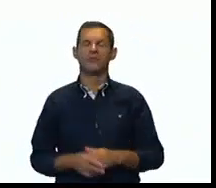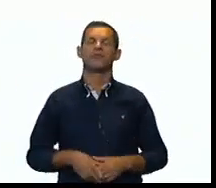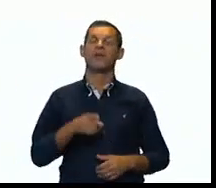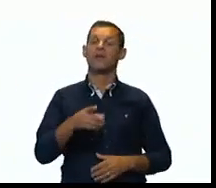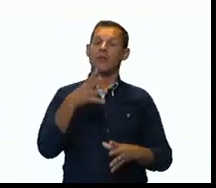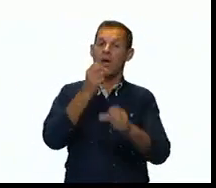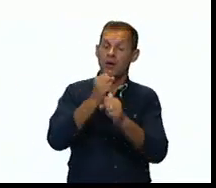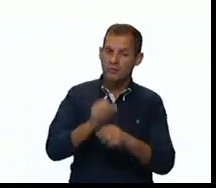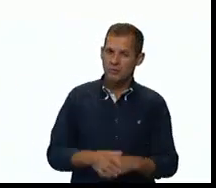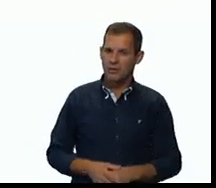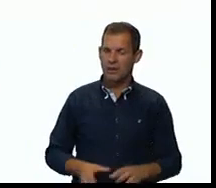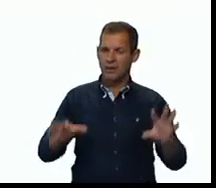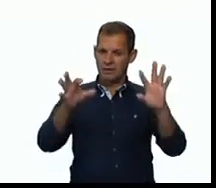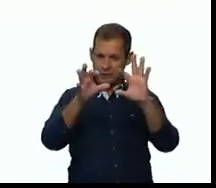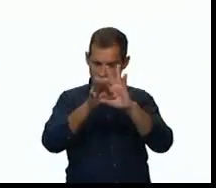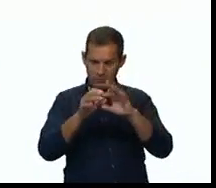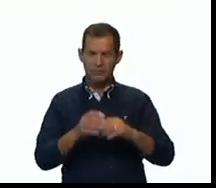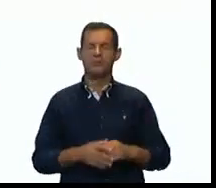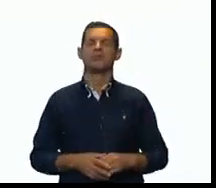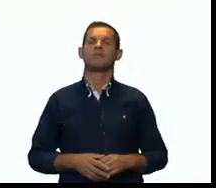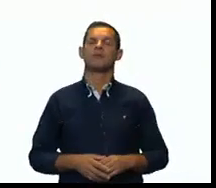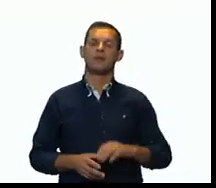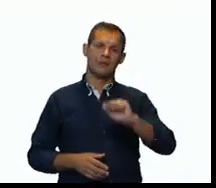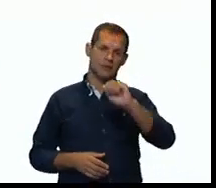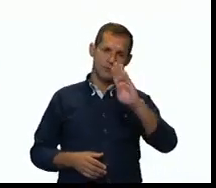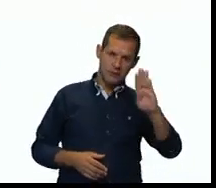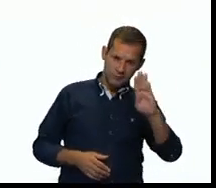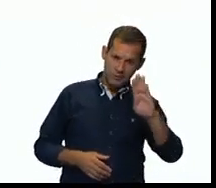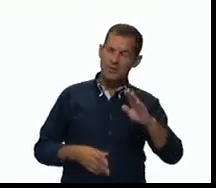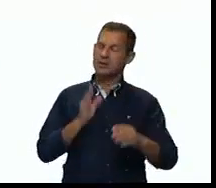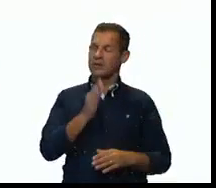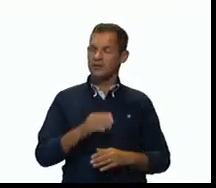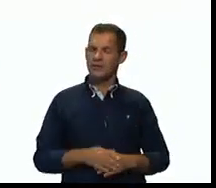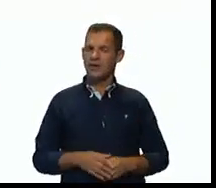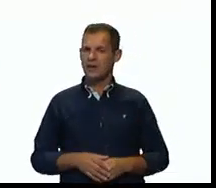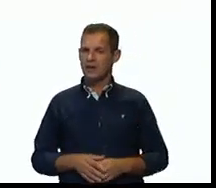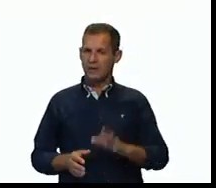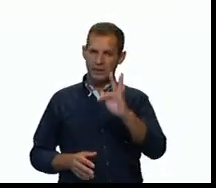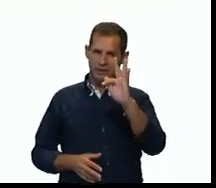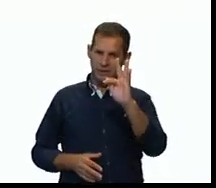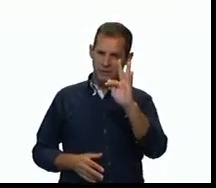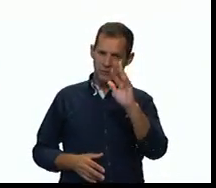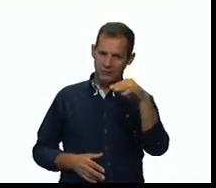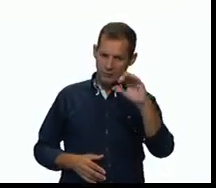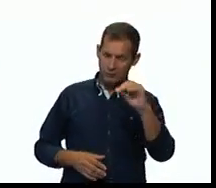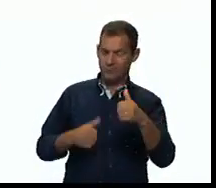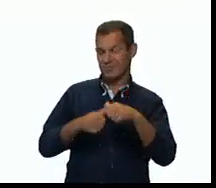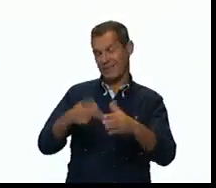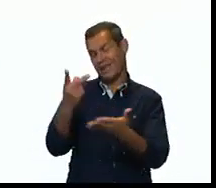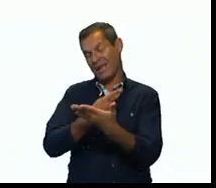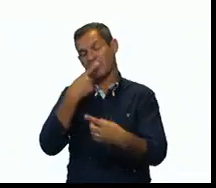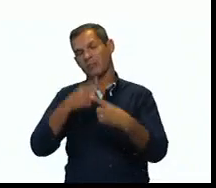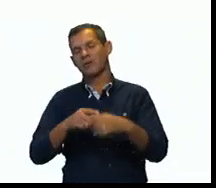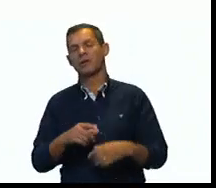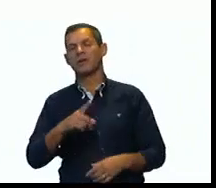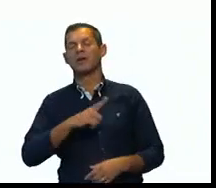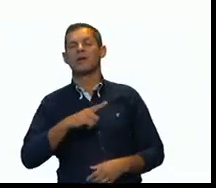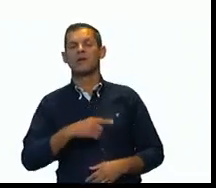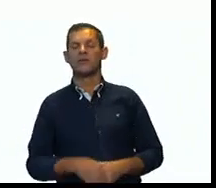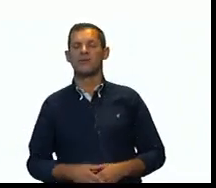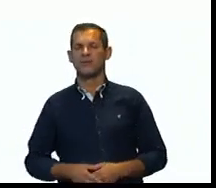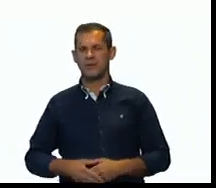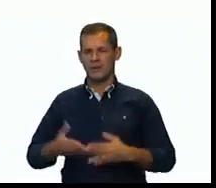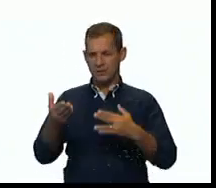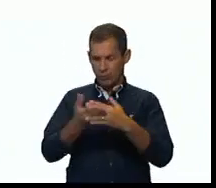Se você calcular essa integral de A a B direto dessa função, iria dar errado. Por quê? Porque eu tenho um